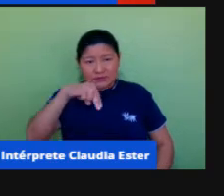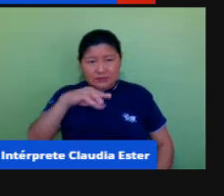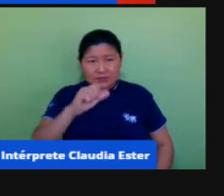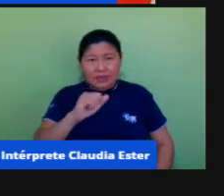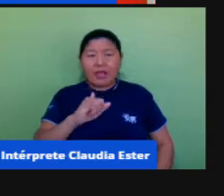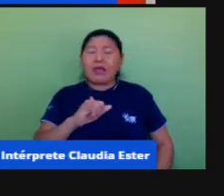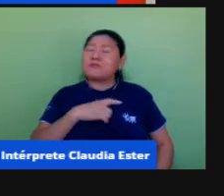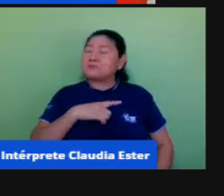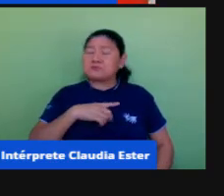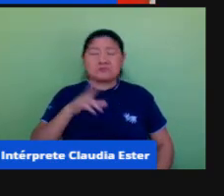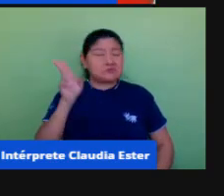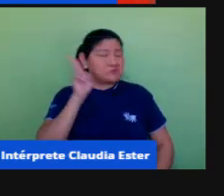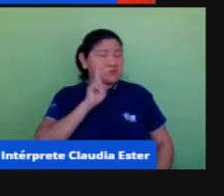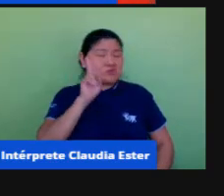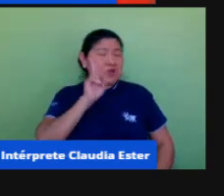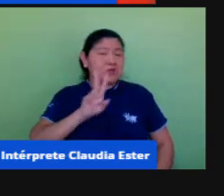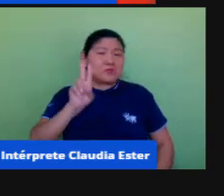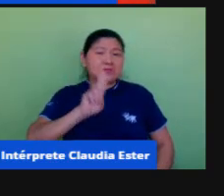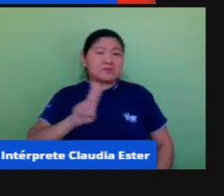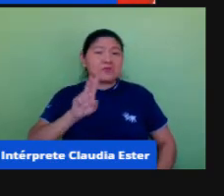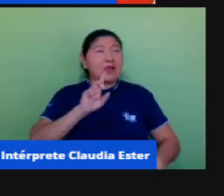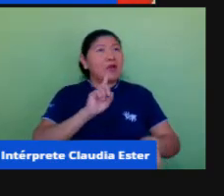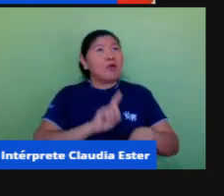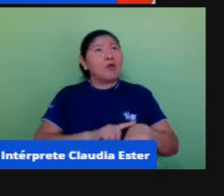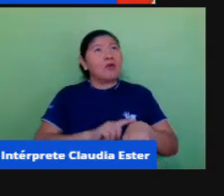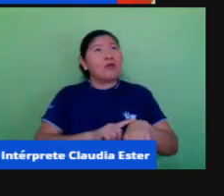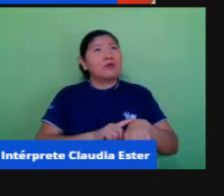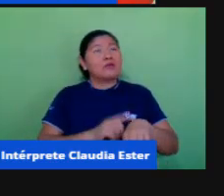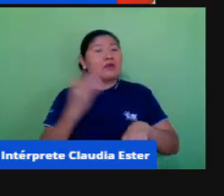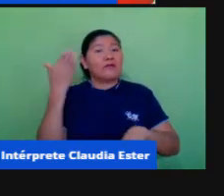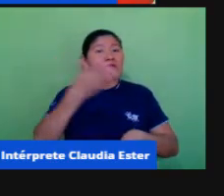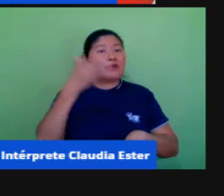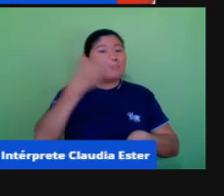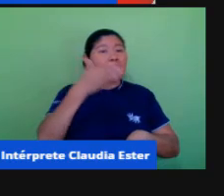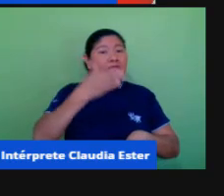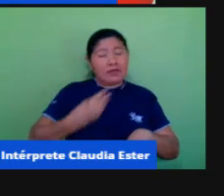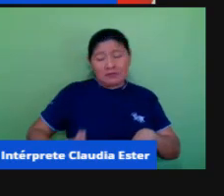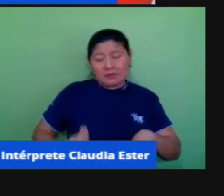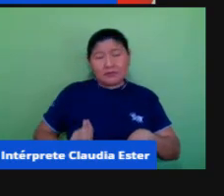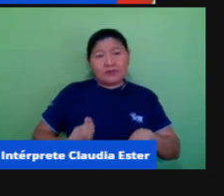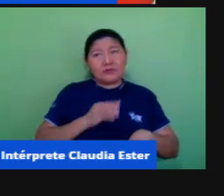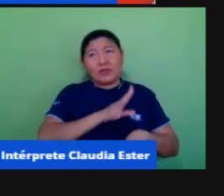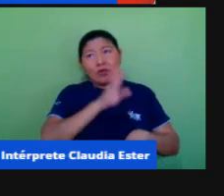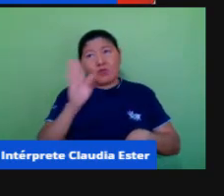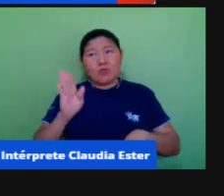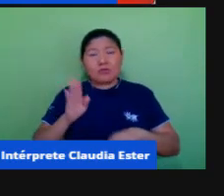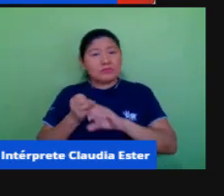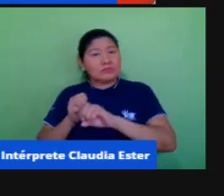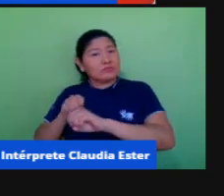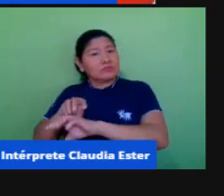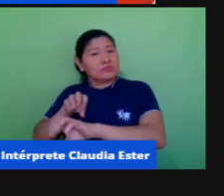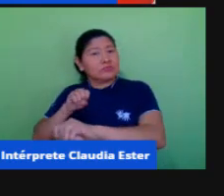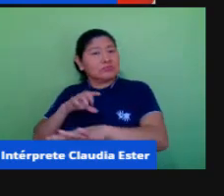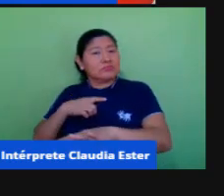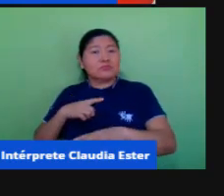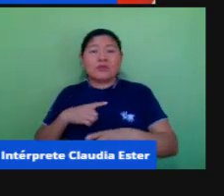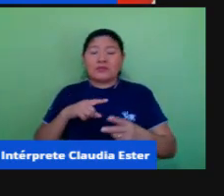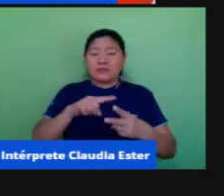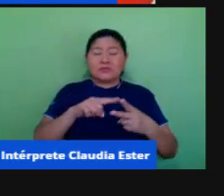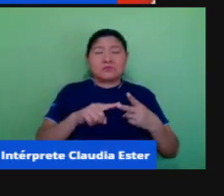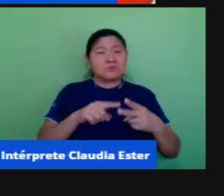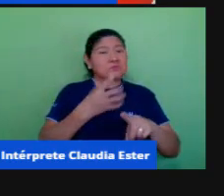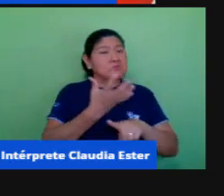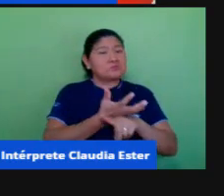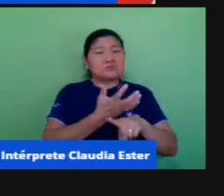horária presencial e parte da sua carga horária à distância. Então, eles têm disciplinas